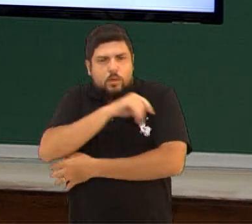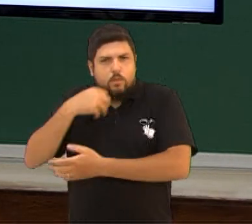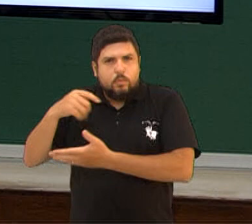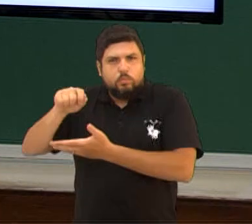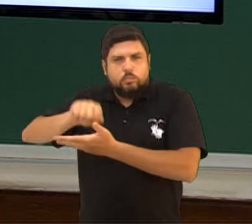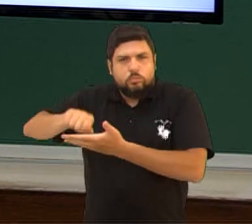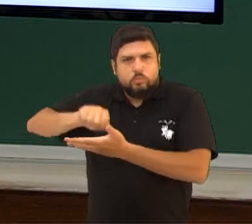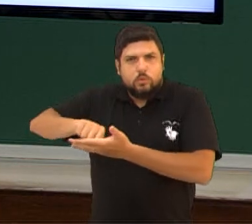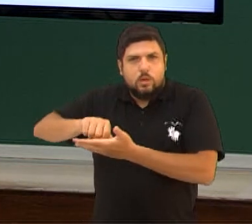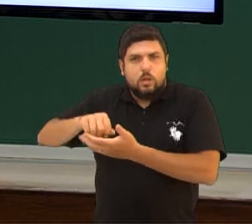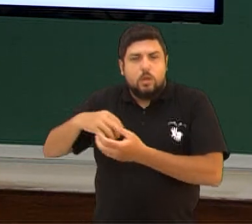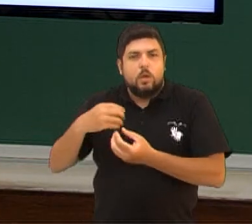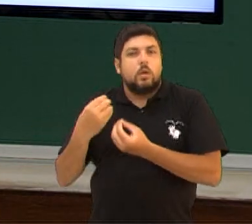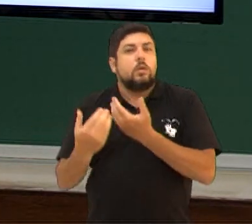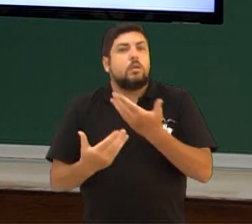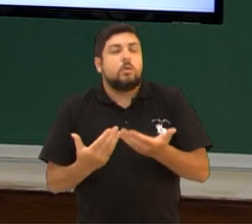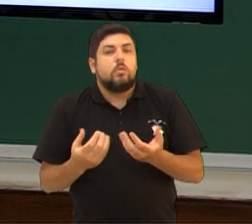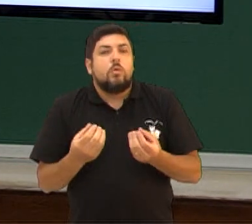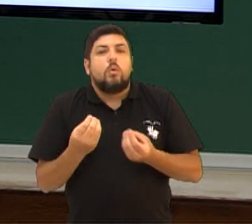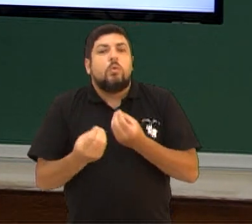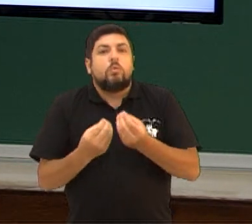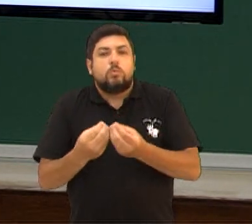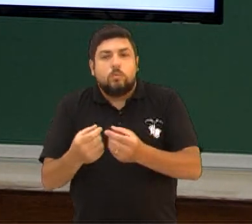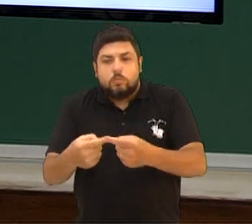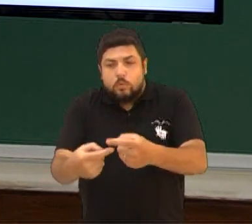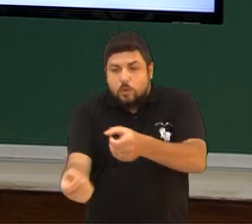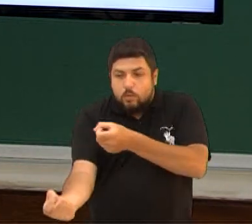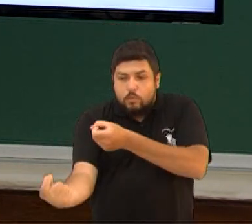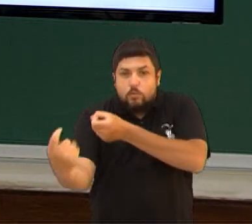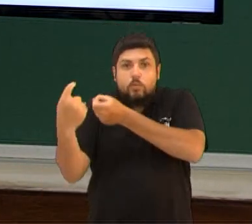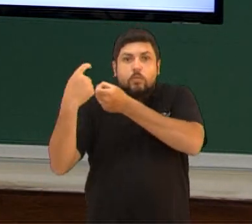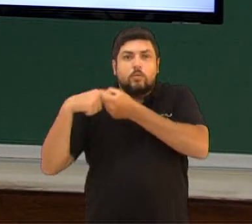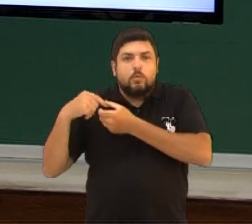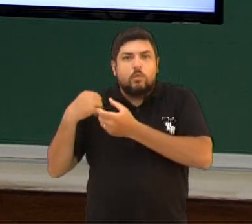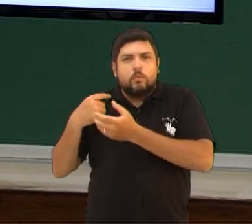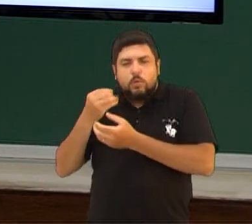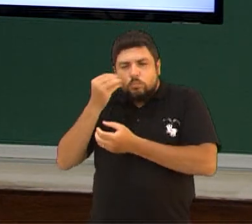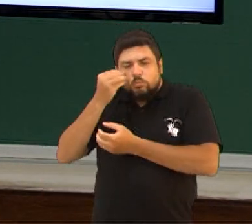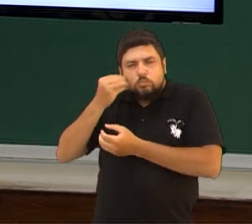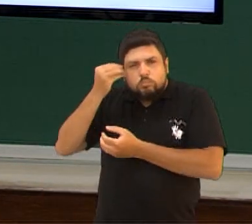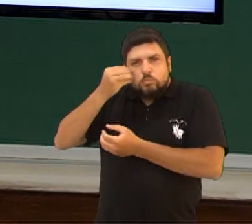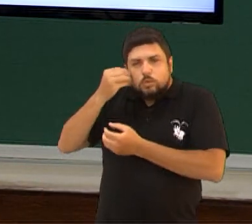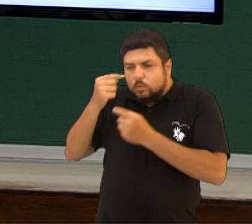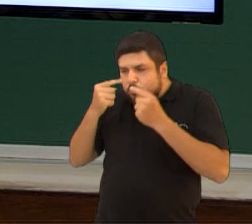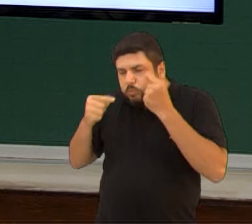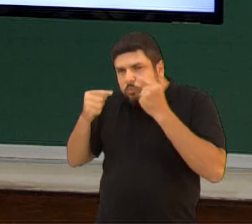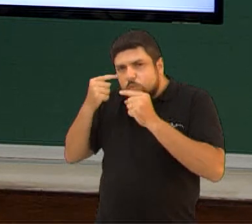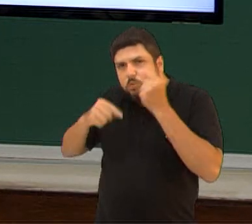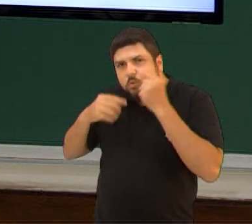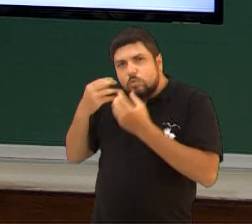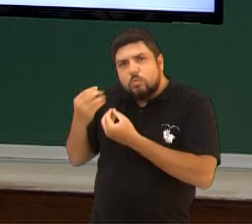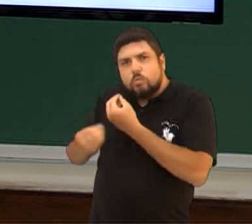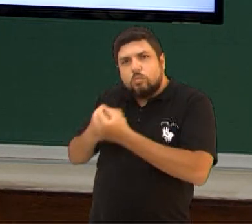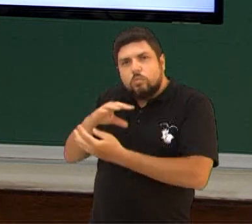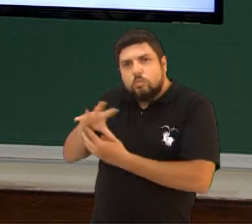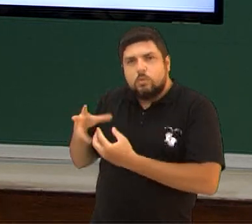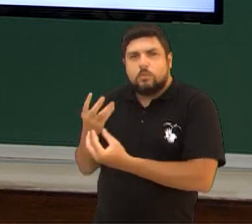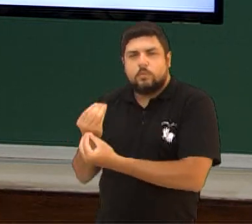passo atrás para tentar descobrir a essência, a ontologia da obra de arte.